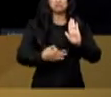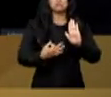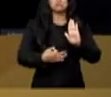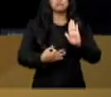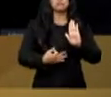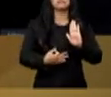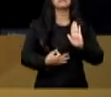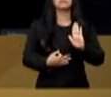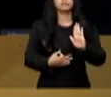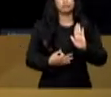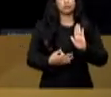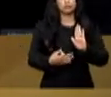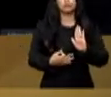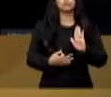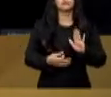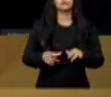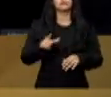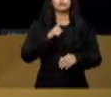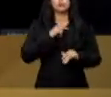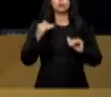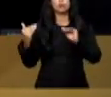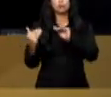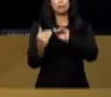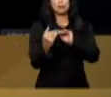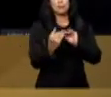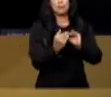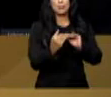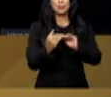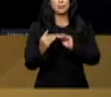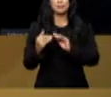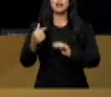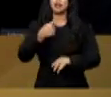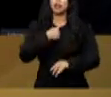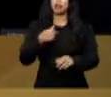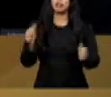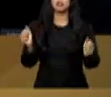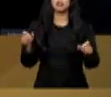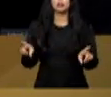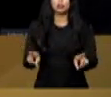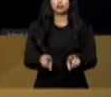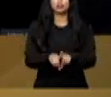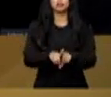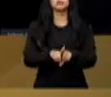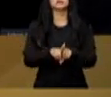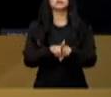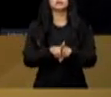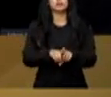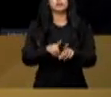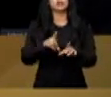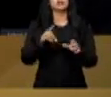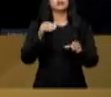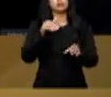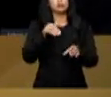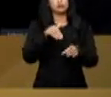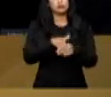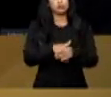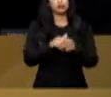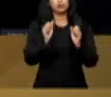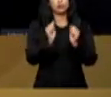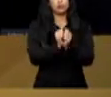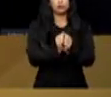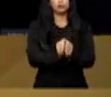a merecer o consenso amplo do tribunal. Eu também subscrevo o voto de Sua